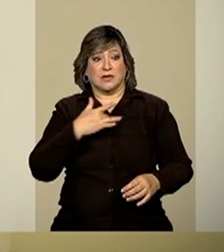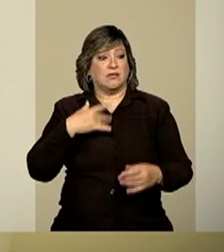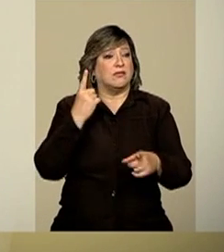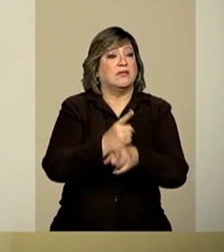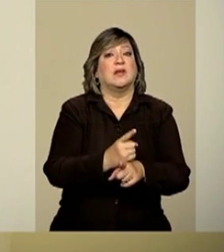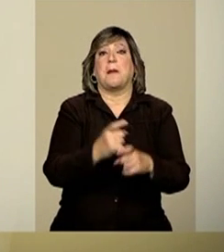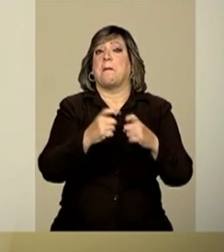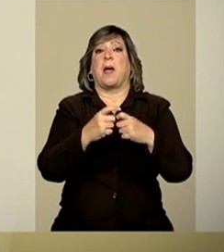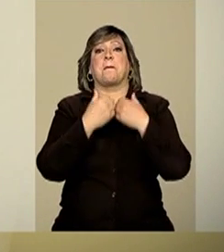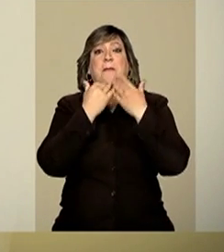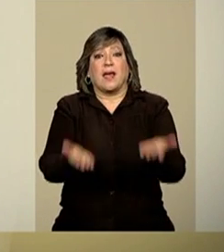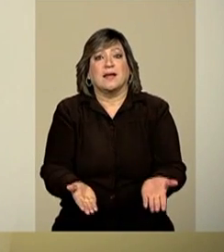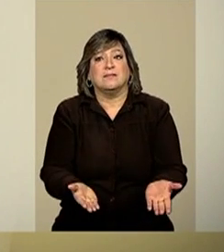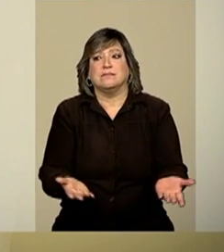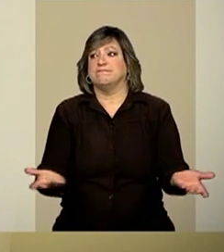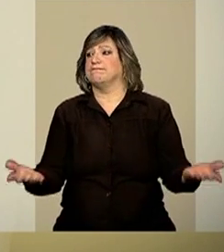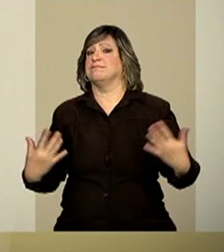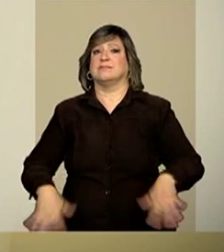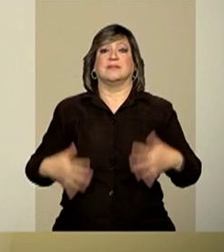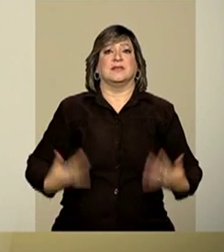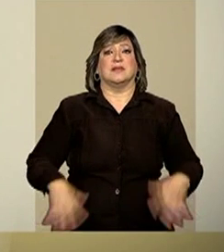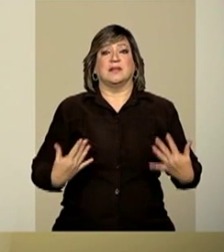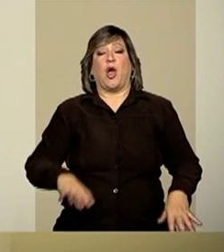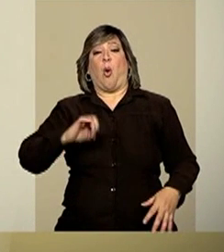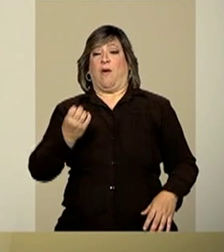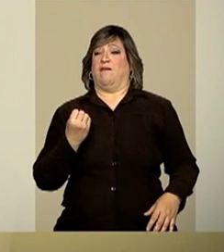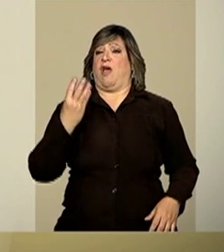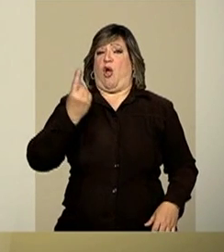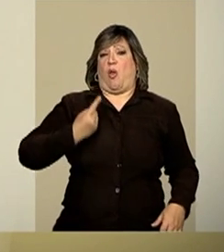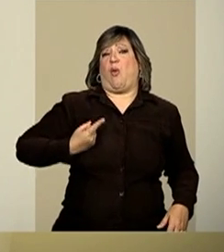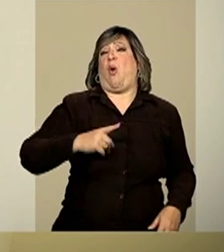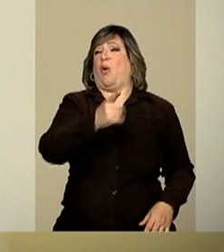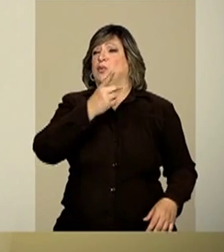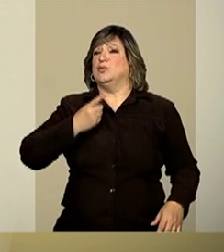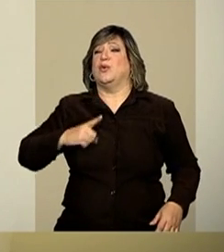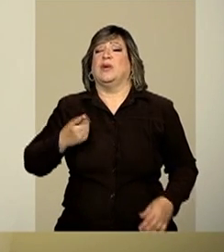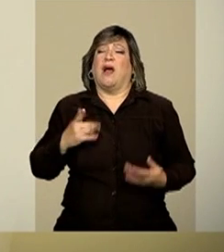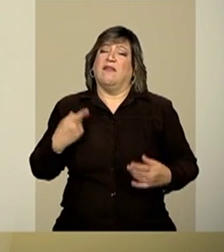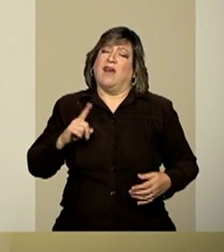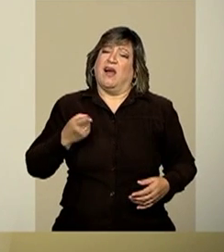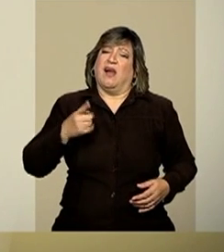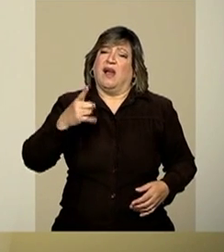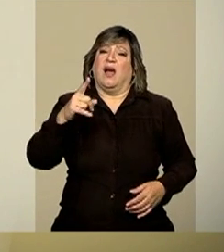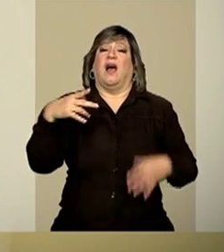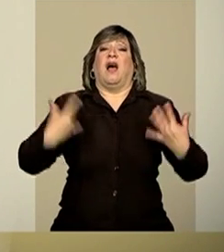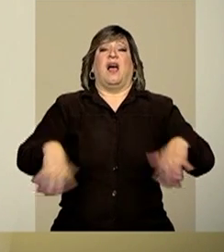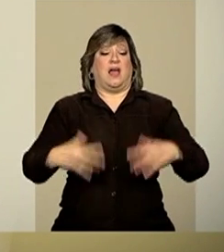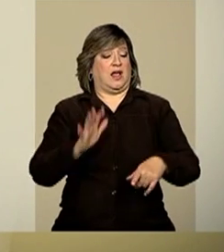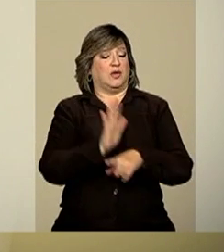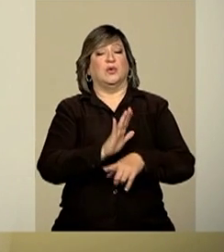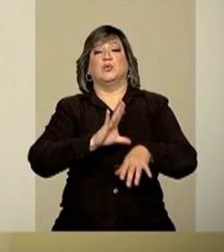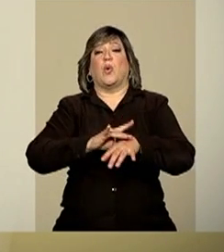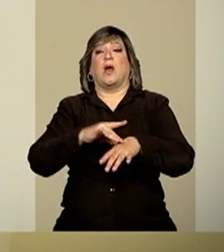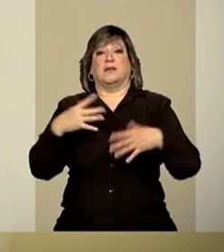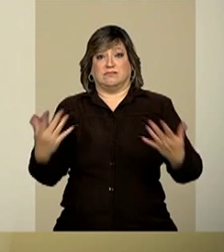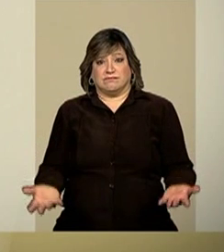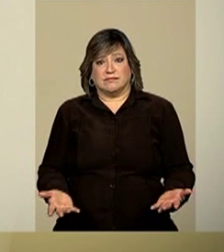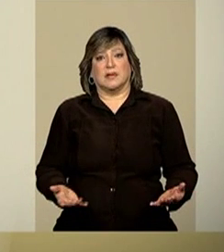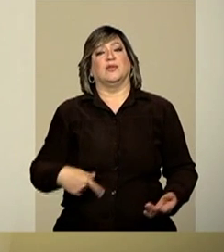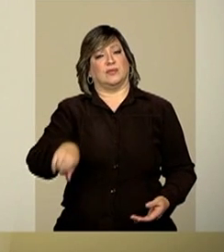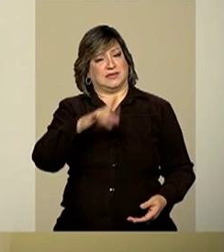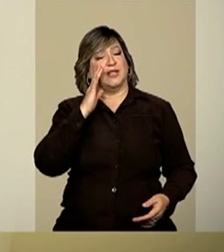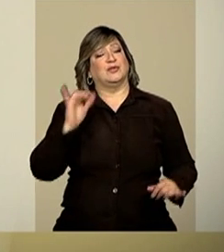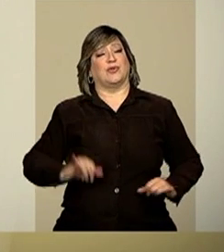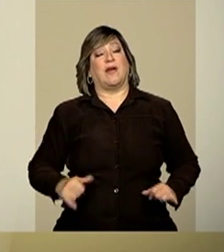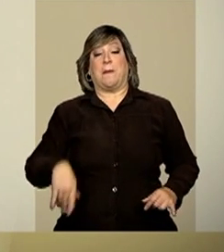encontrar médico. Ou ter que viajar centenas de quilômetros em busca de socorro. O Brasil